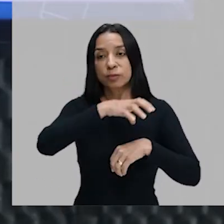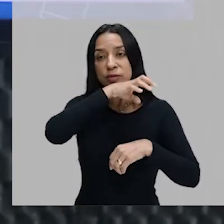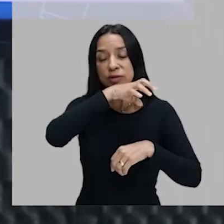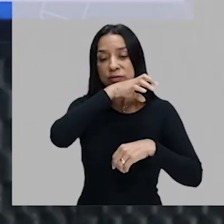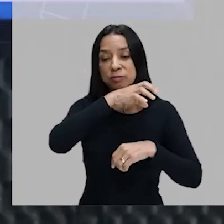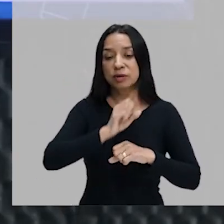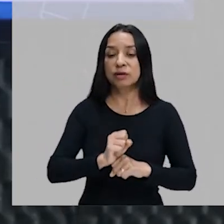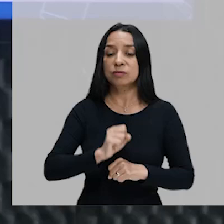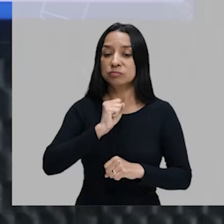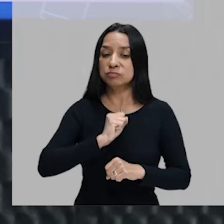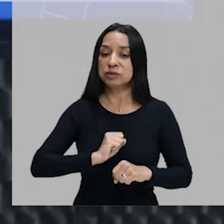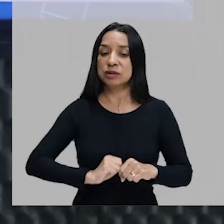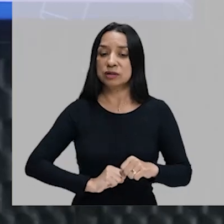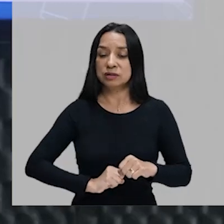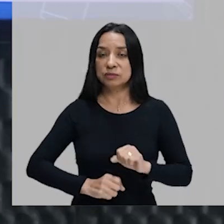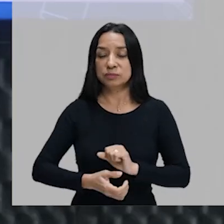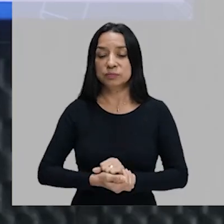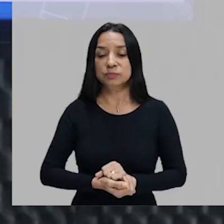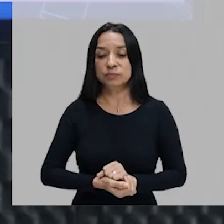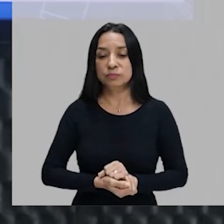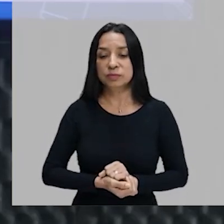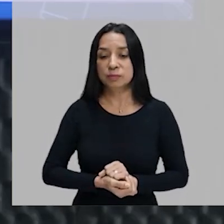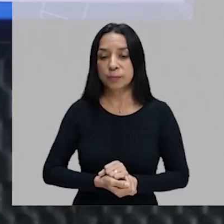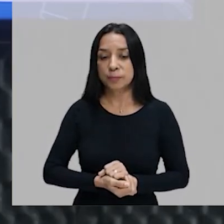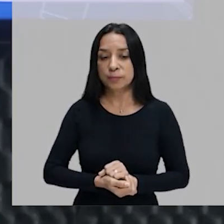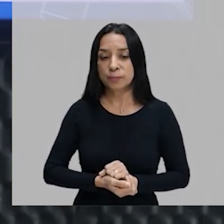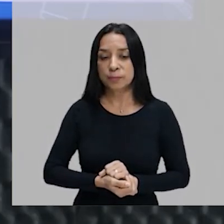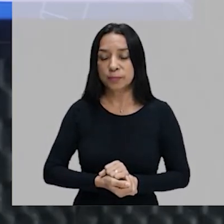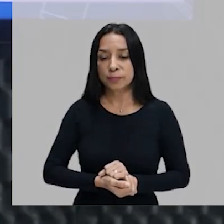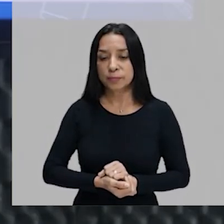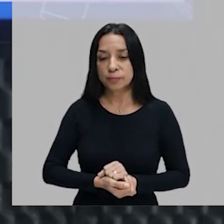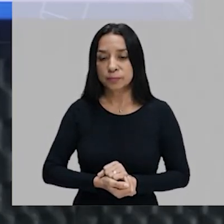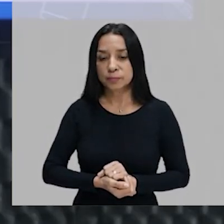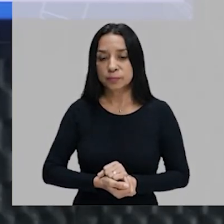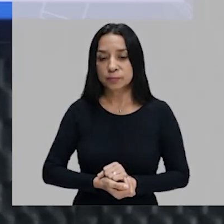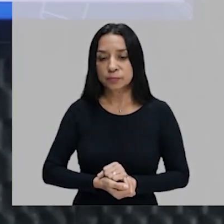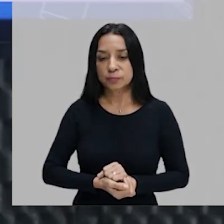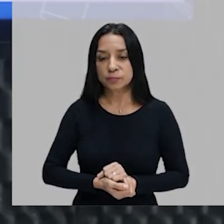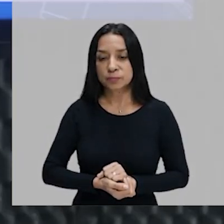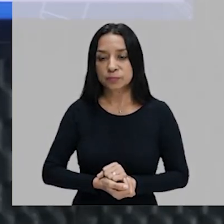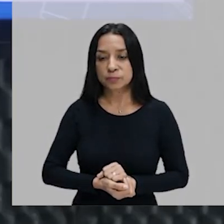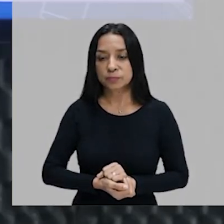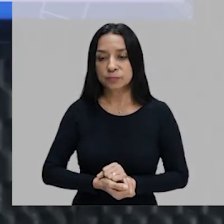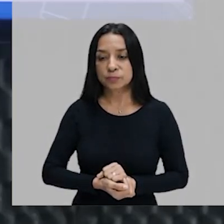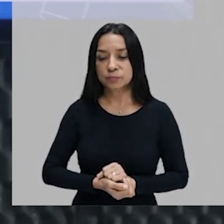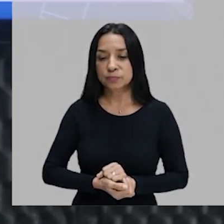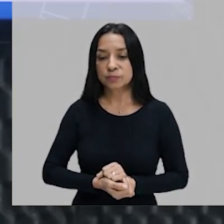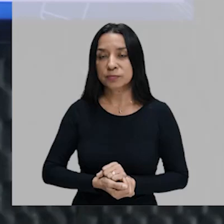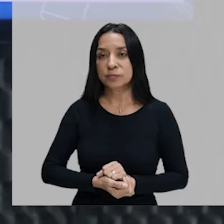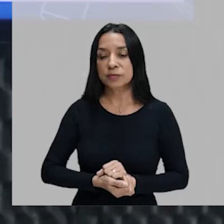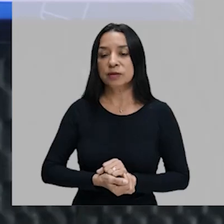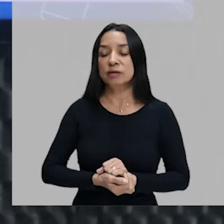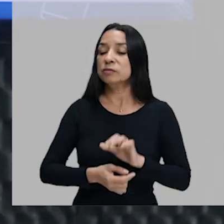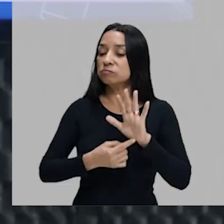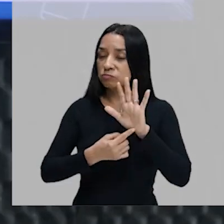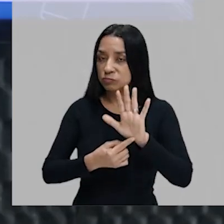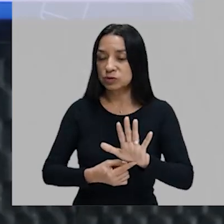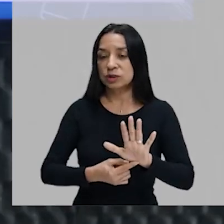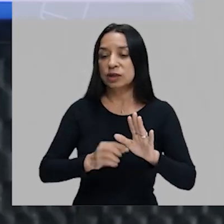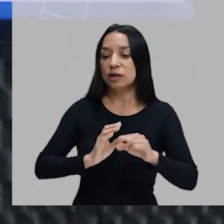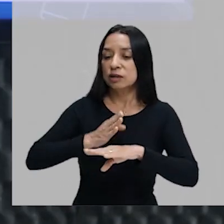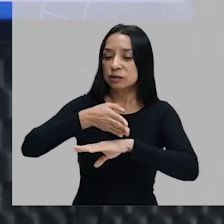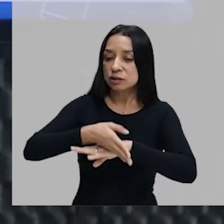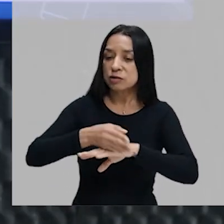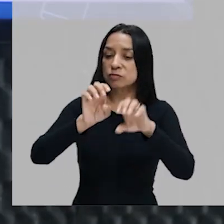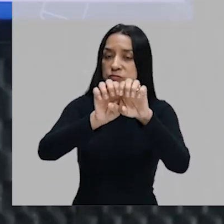tem característica de um politeísmo antropozomórfico. Ela vai se destacar dentro de